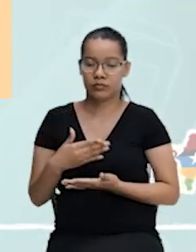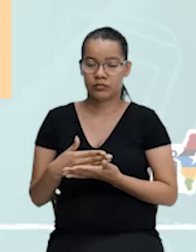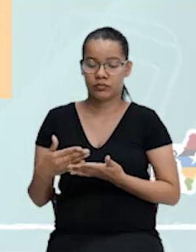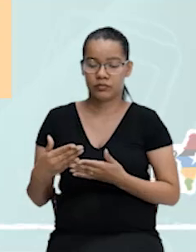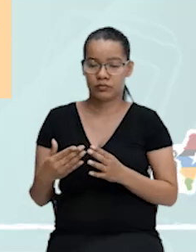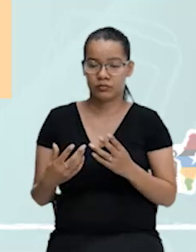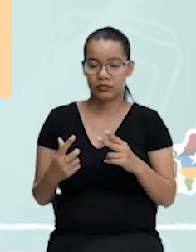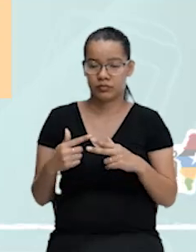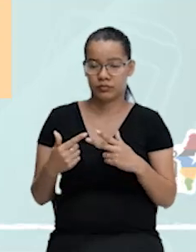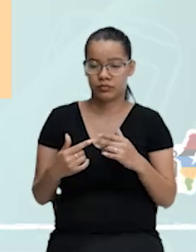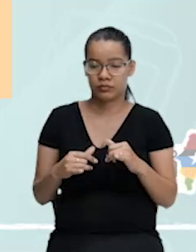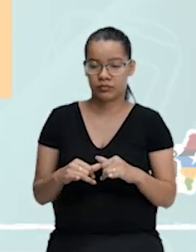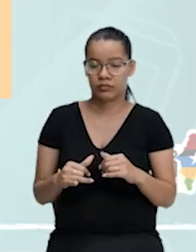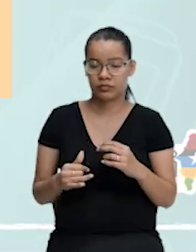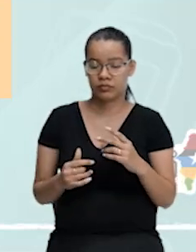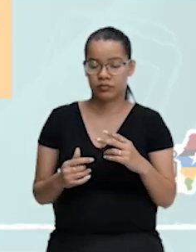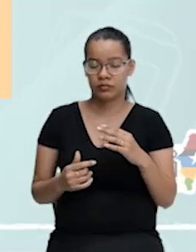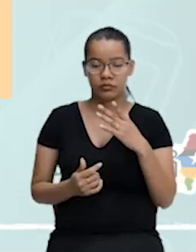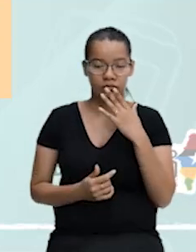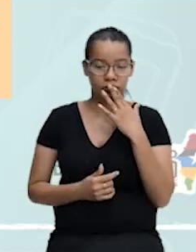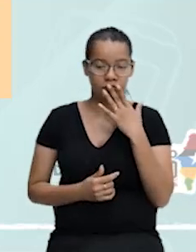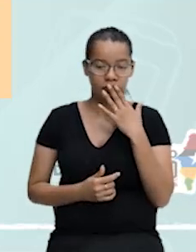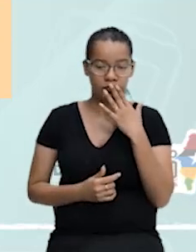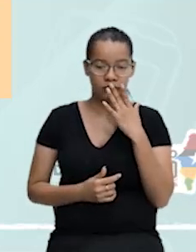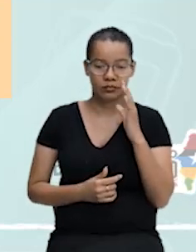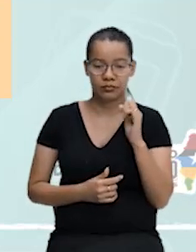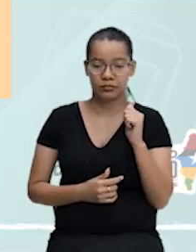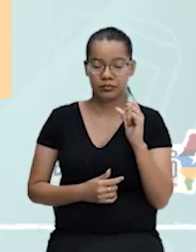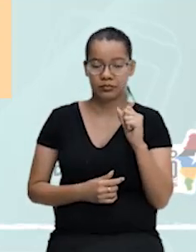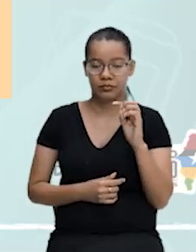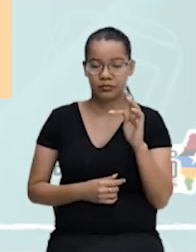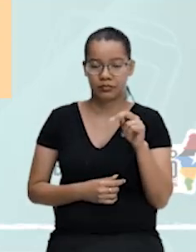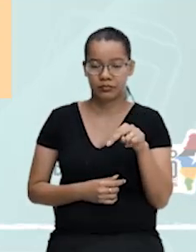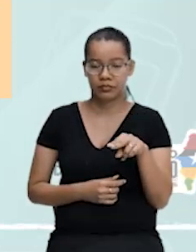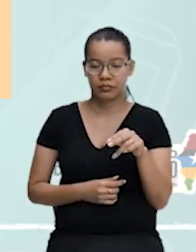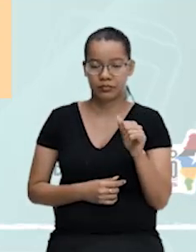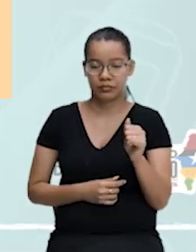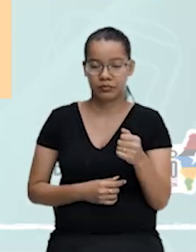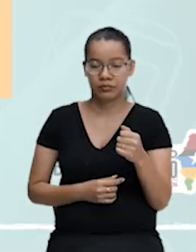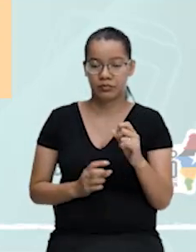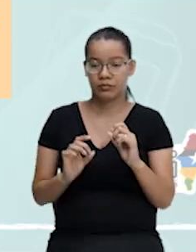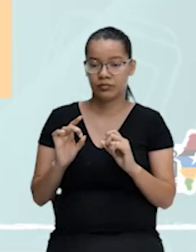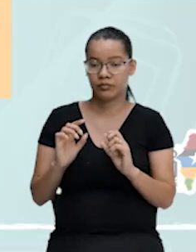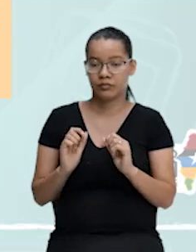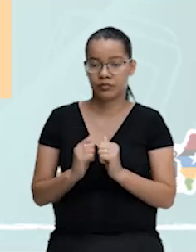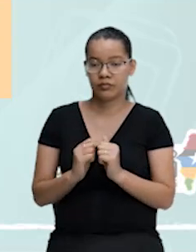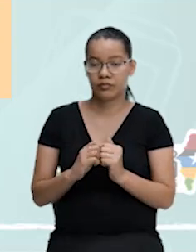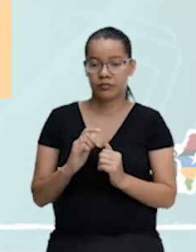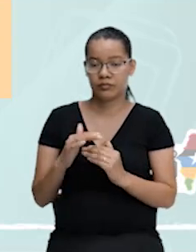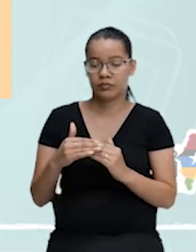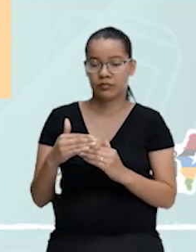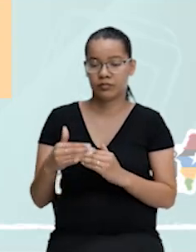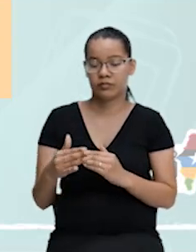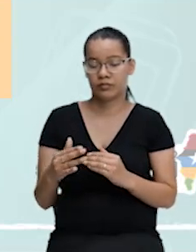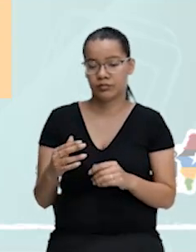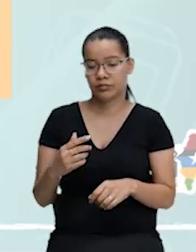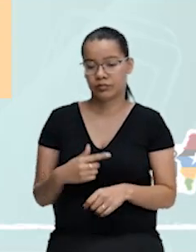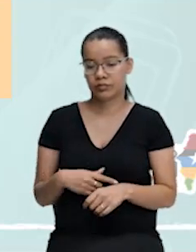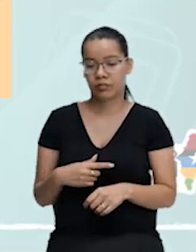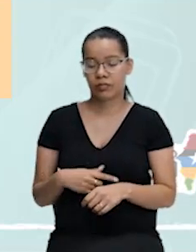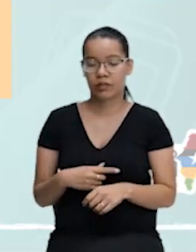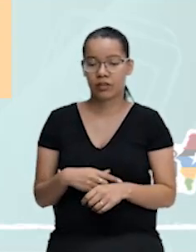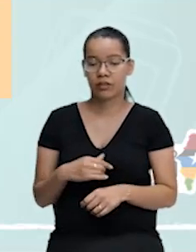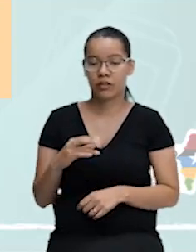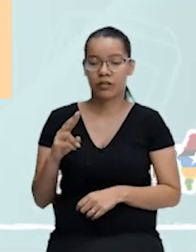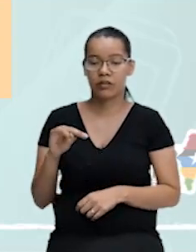ficar com a coloração castanha, certo? Só que com o passar do tempo, o que acontece? As